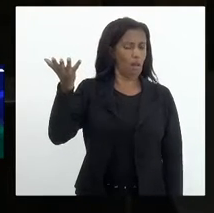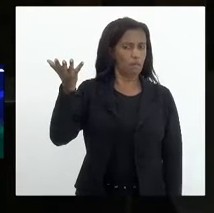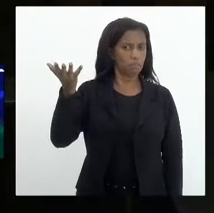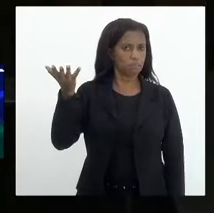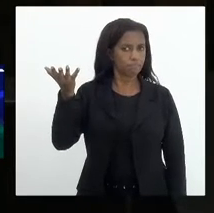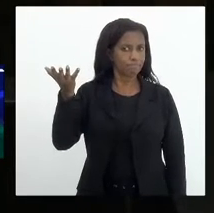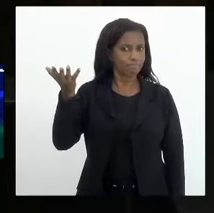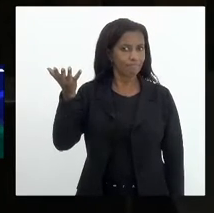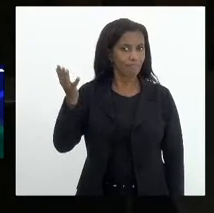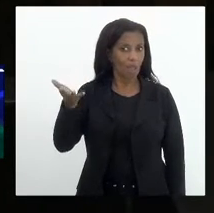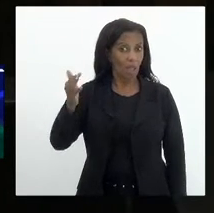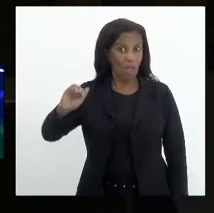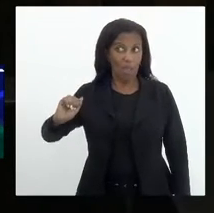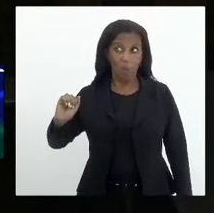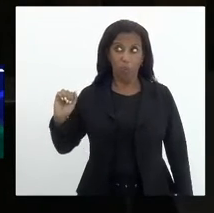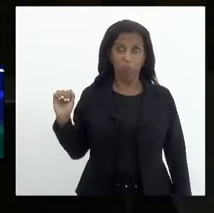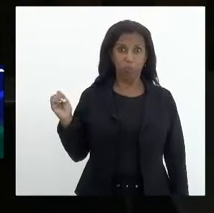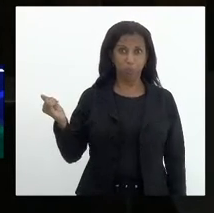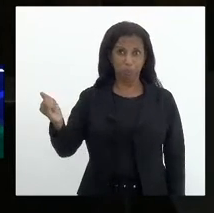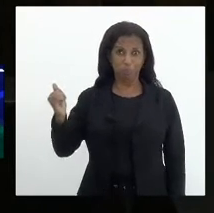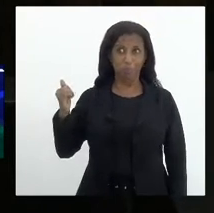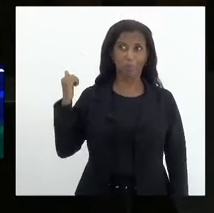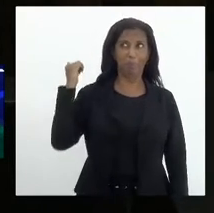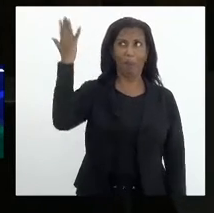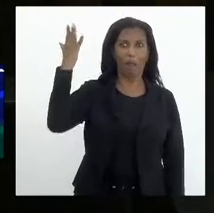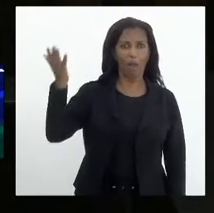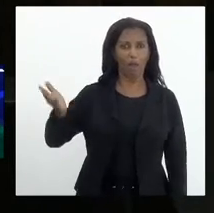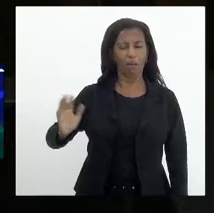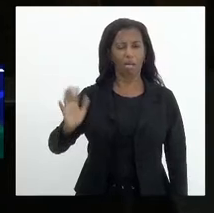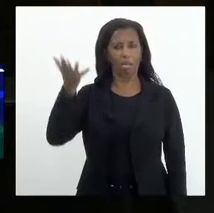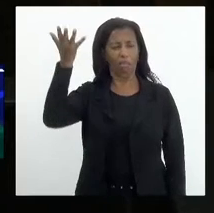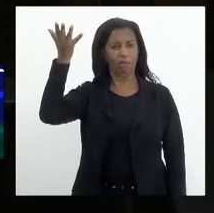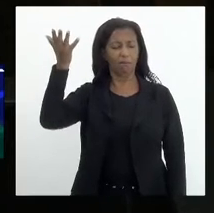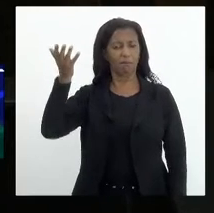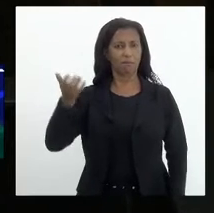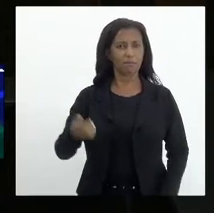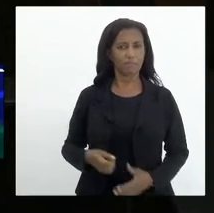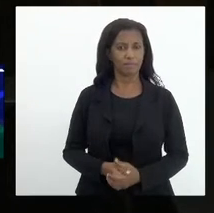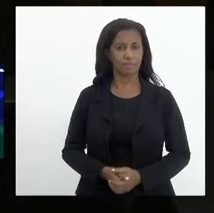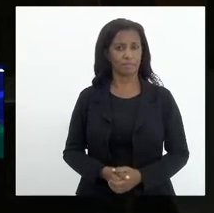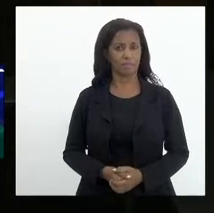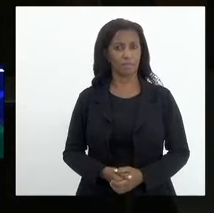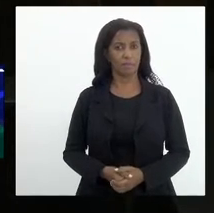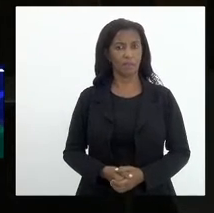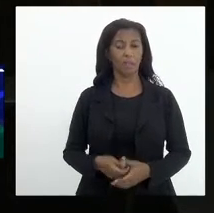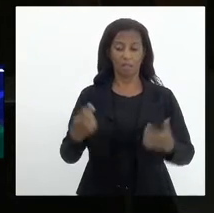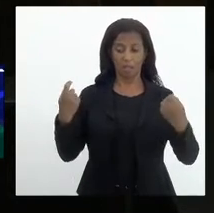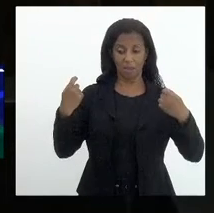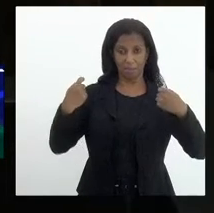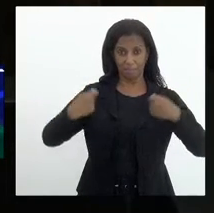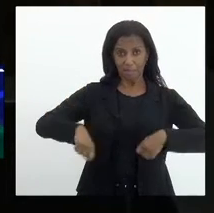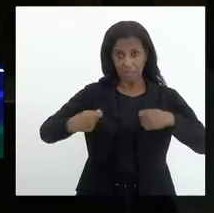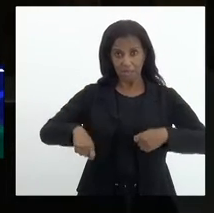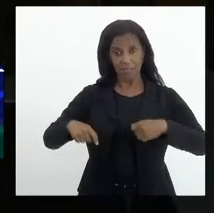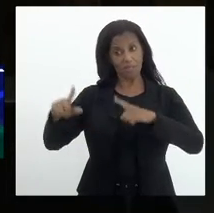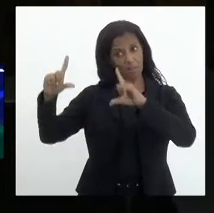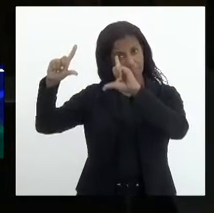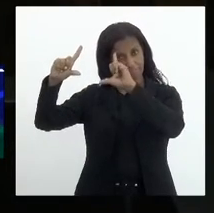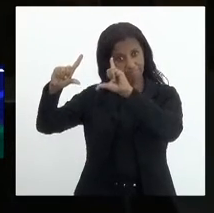altas, são altíssimas, que é desejável que elas fossem reduzidas,